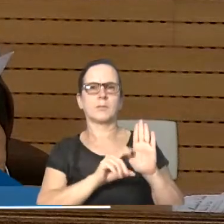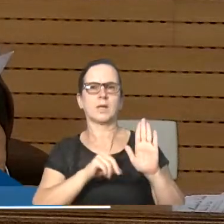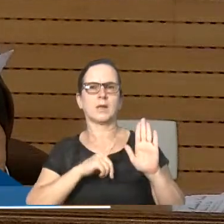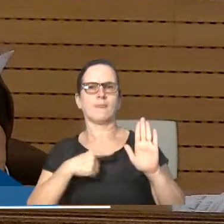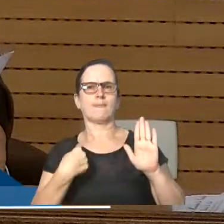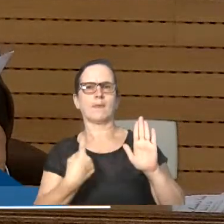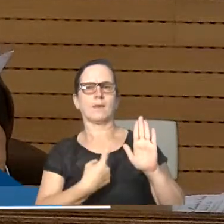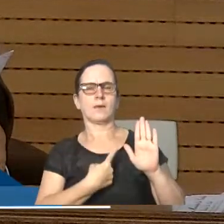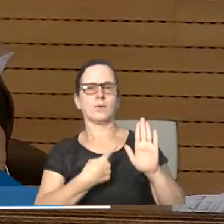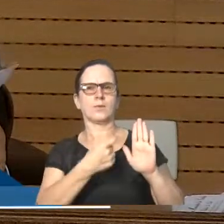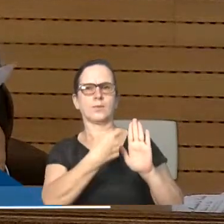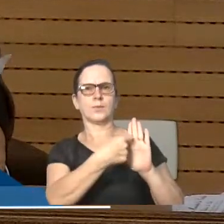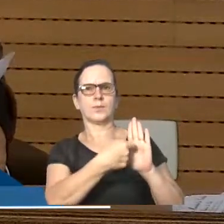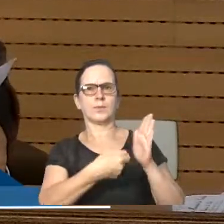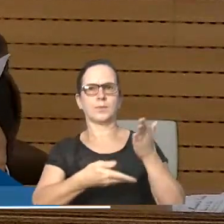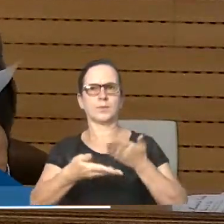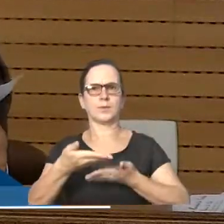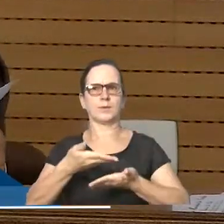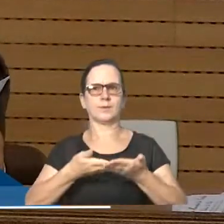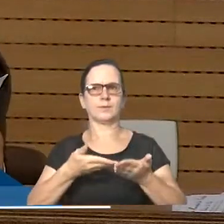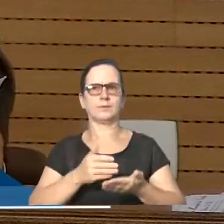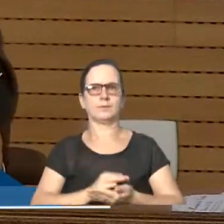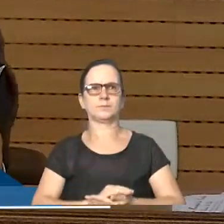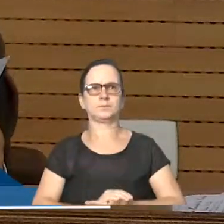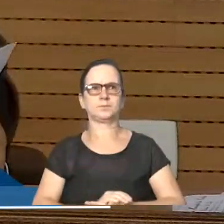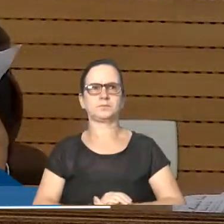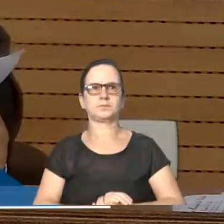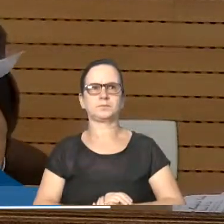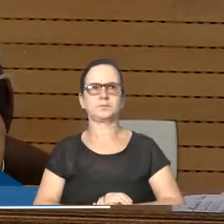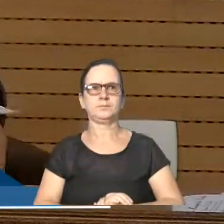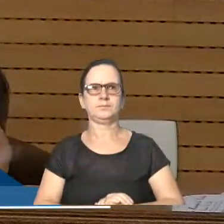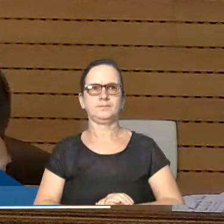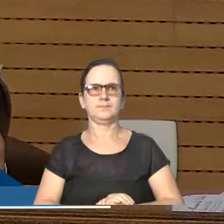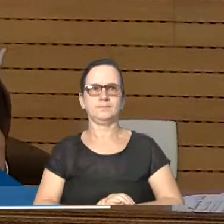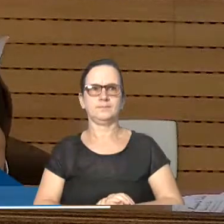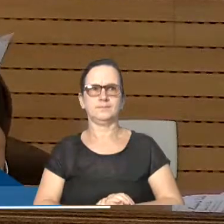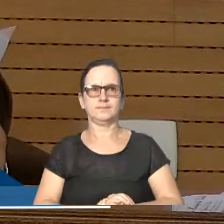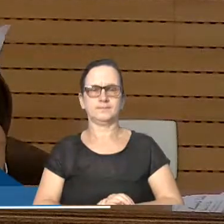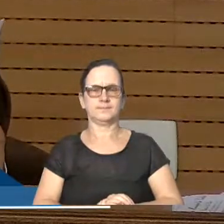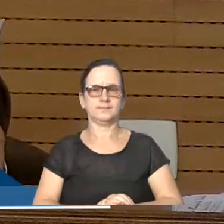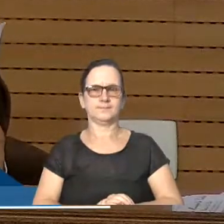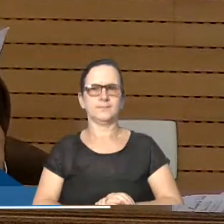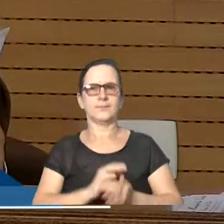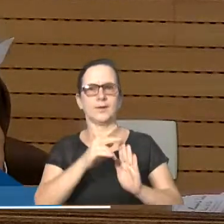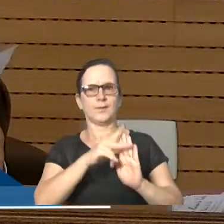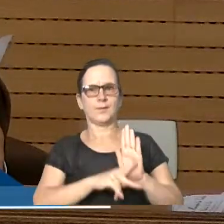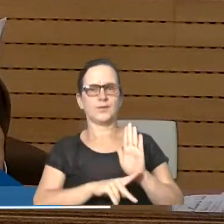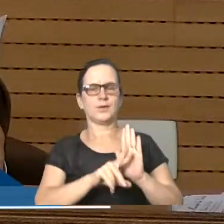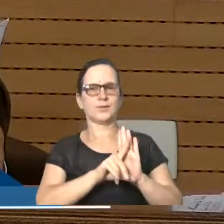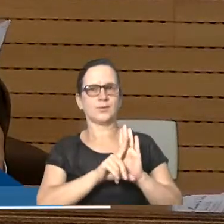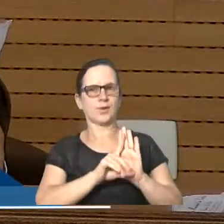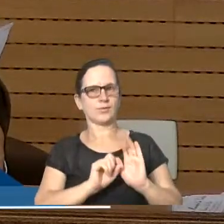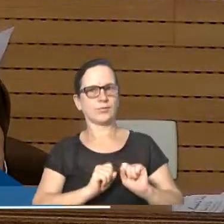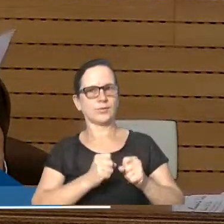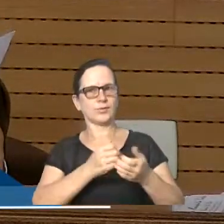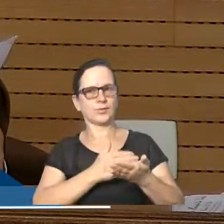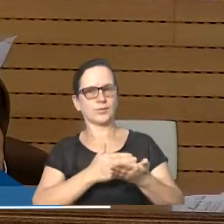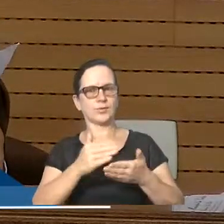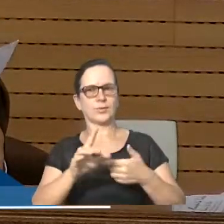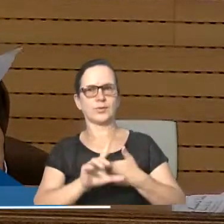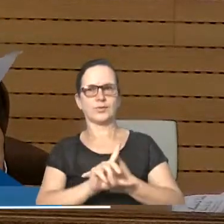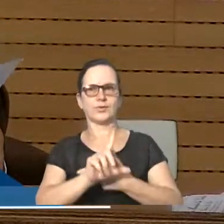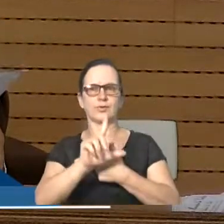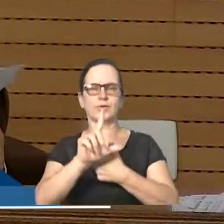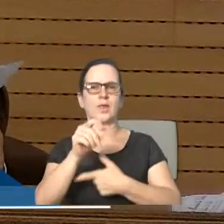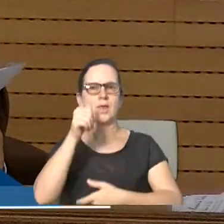acatamos e a seguir transcrevemos. O projeto de lei de iniciativa do Legislativo da